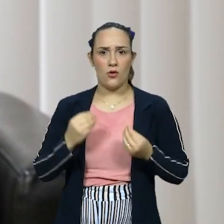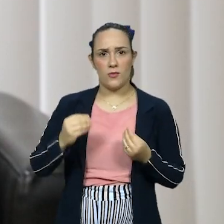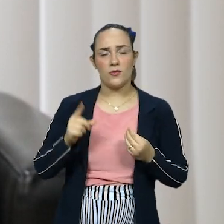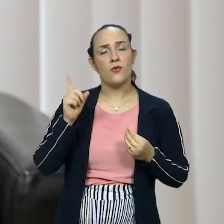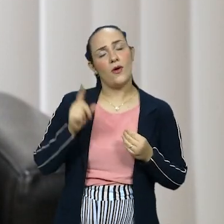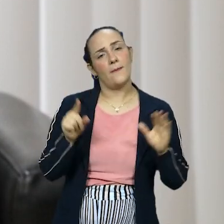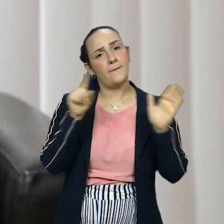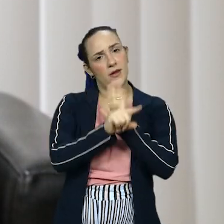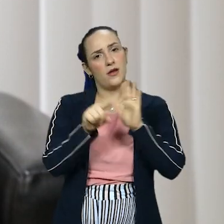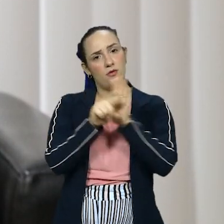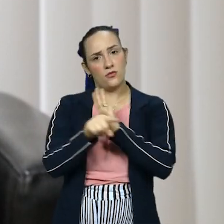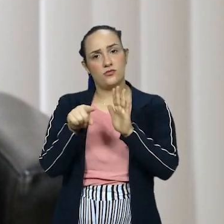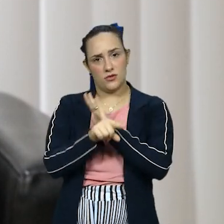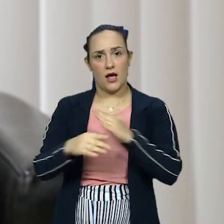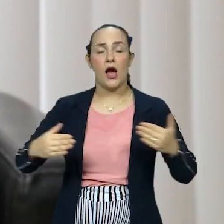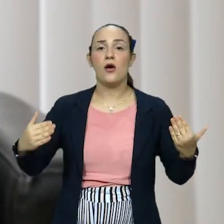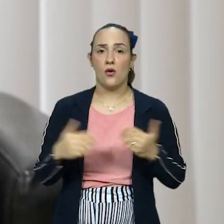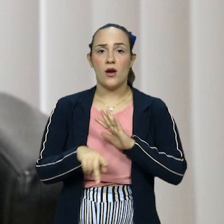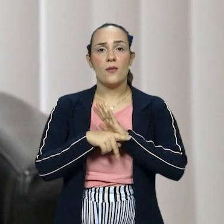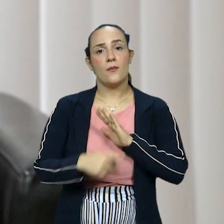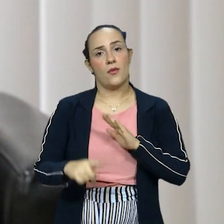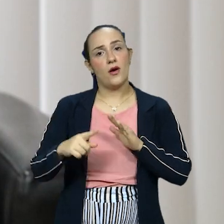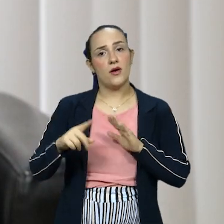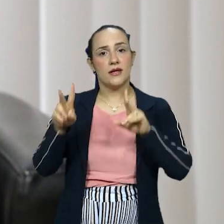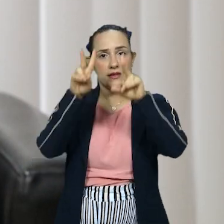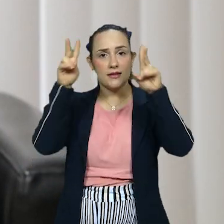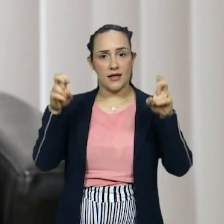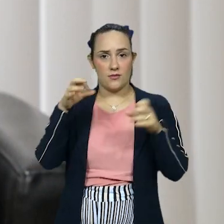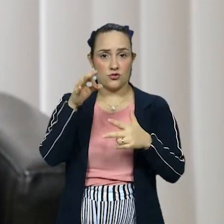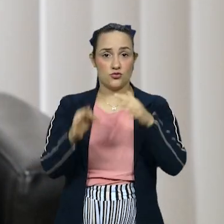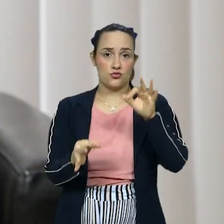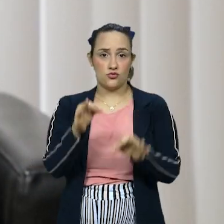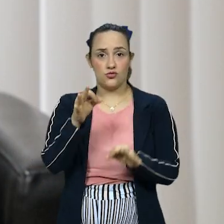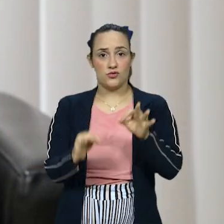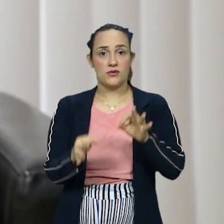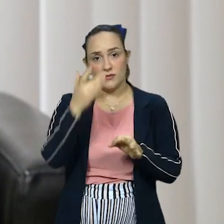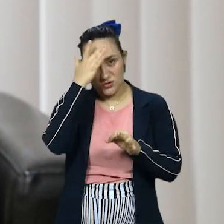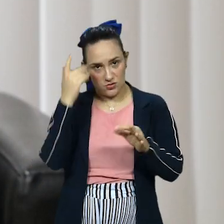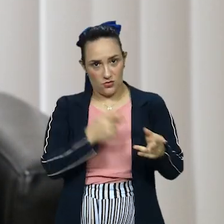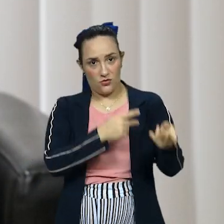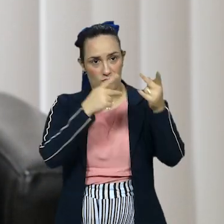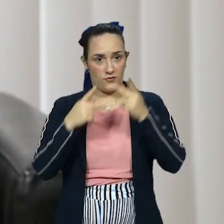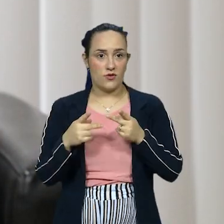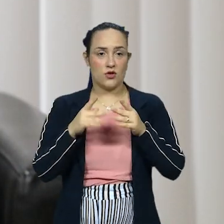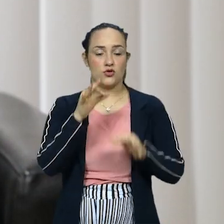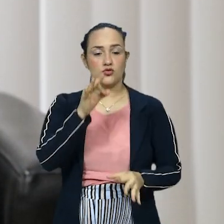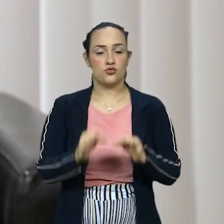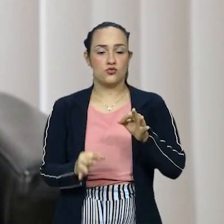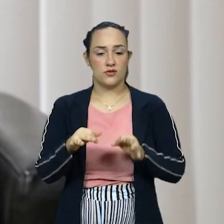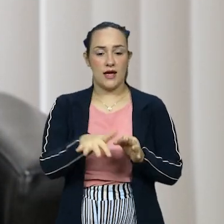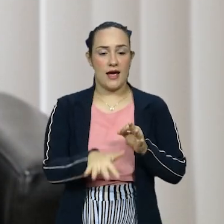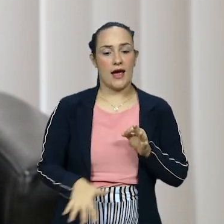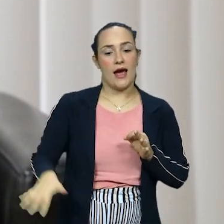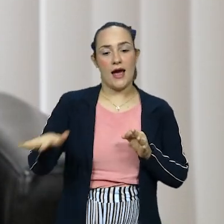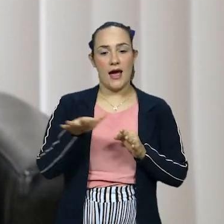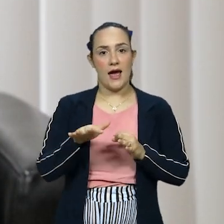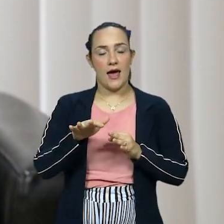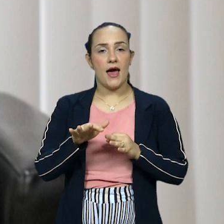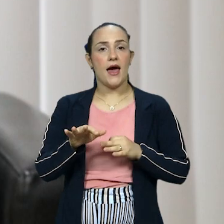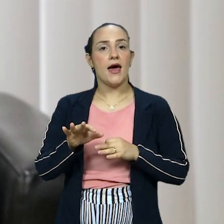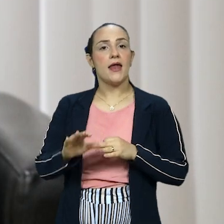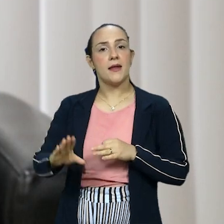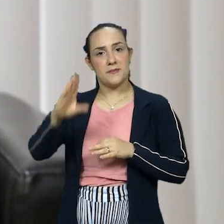são indagações que serão respondidas nessa edição do Mérito da Questão pelo convidado, o juiz da Vara da Justiça Militar